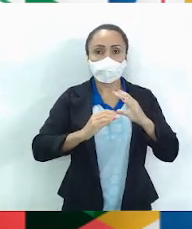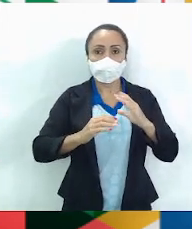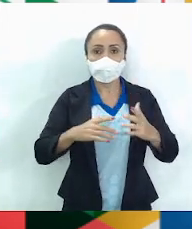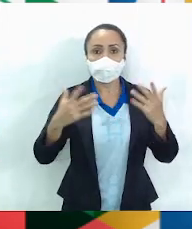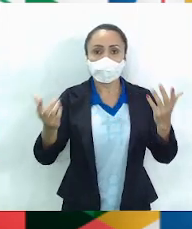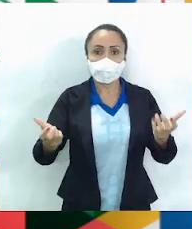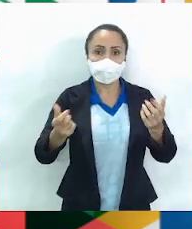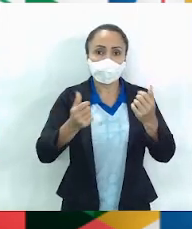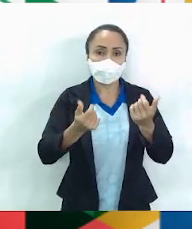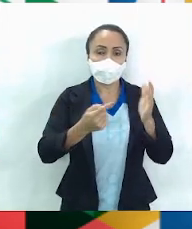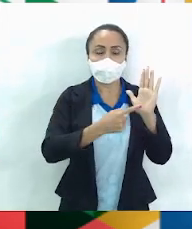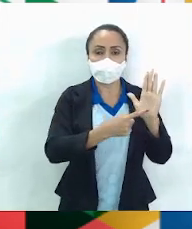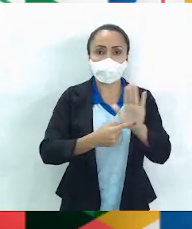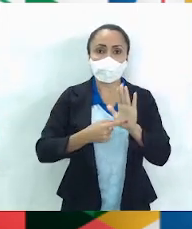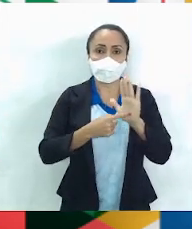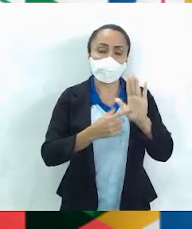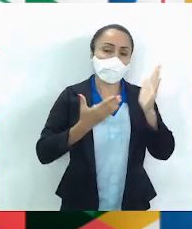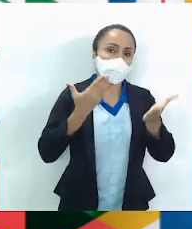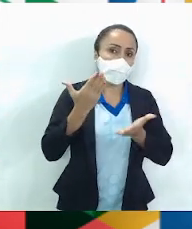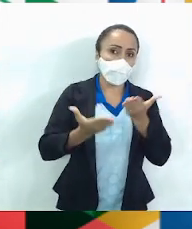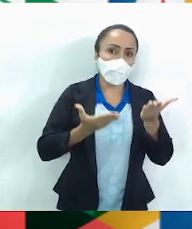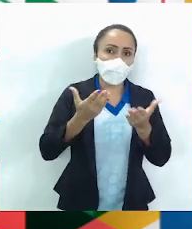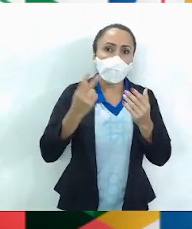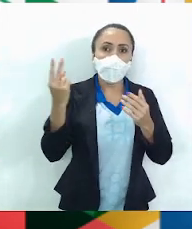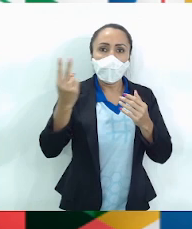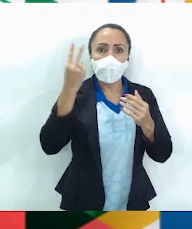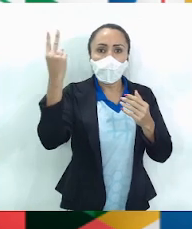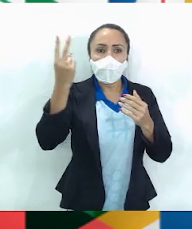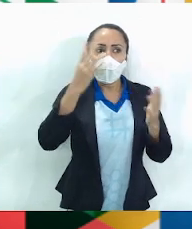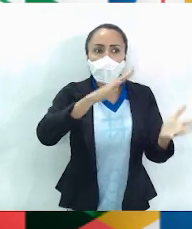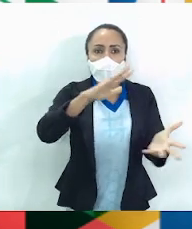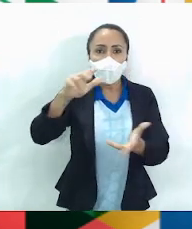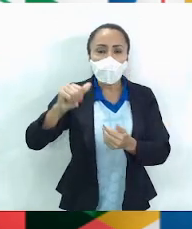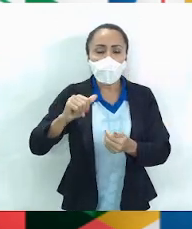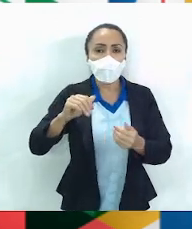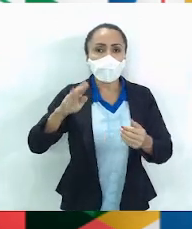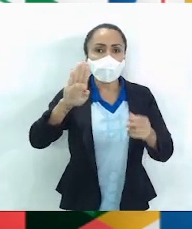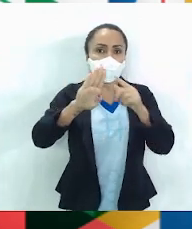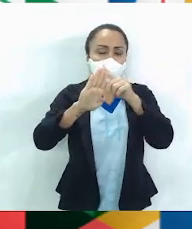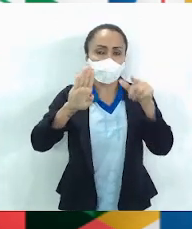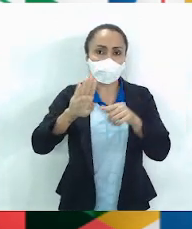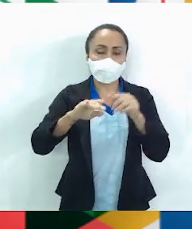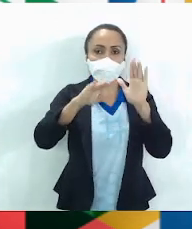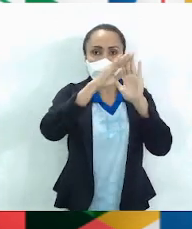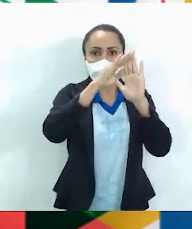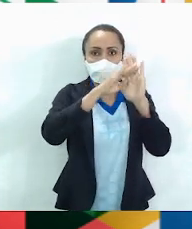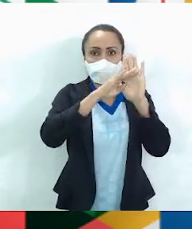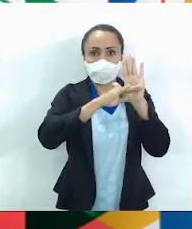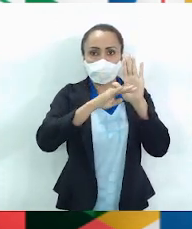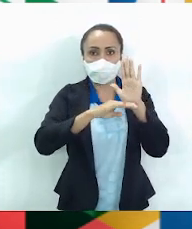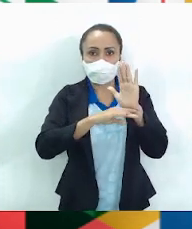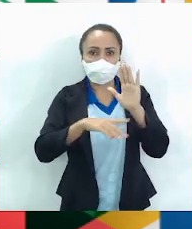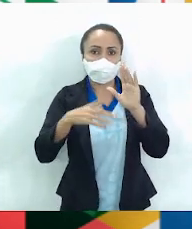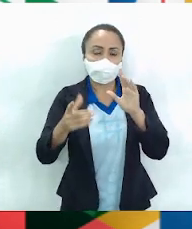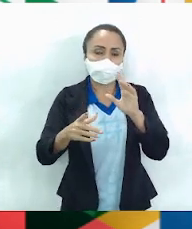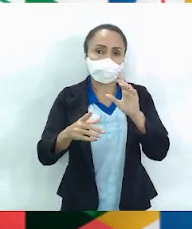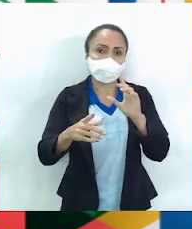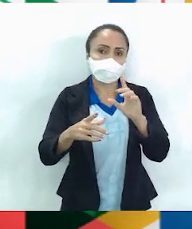expor serviços de valor agregado para o mundo. B. O programa visa